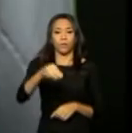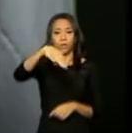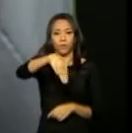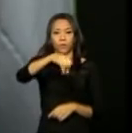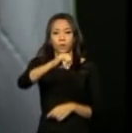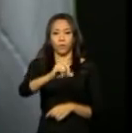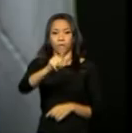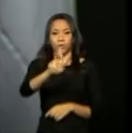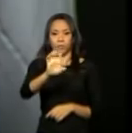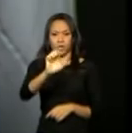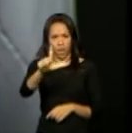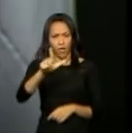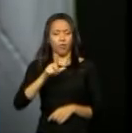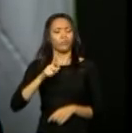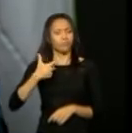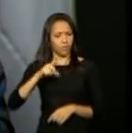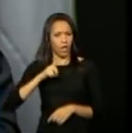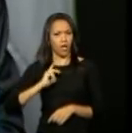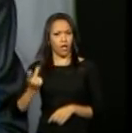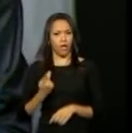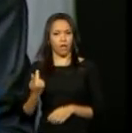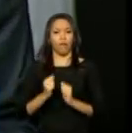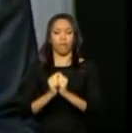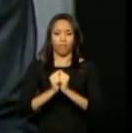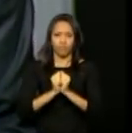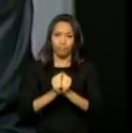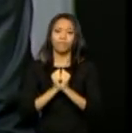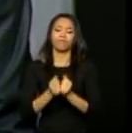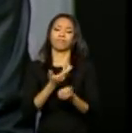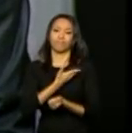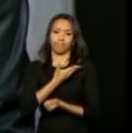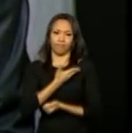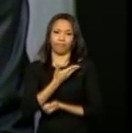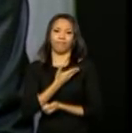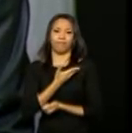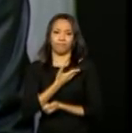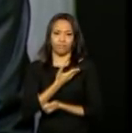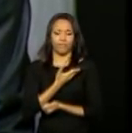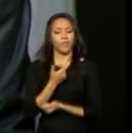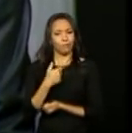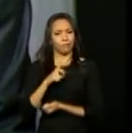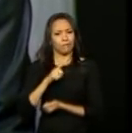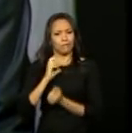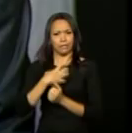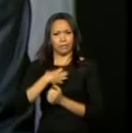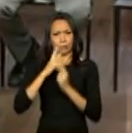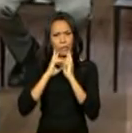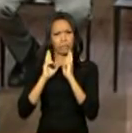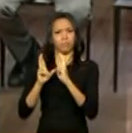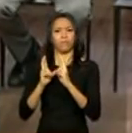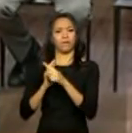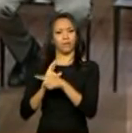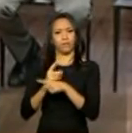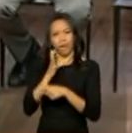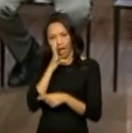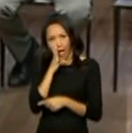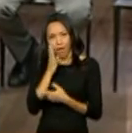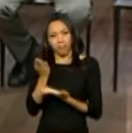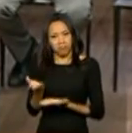uma amizade durante a campanha, e por quem eu tenho muito respeito e admiração.